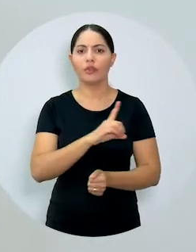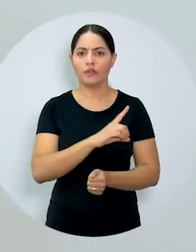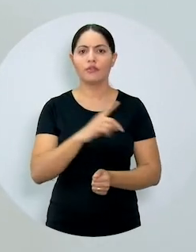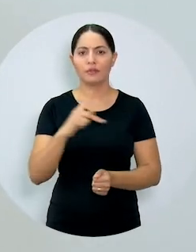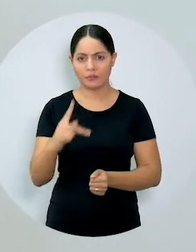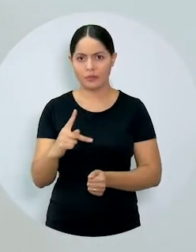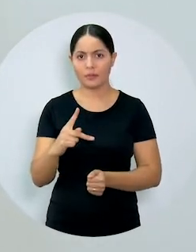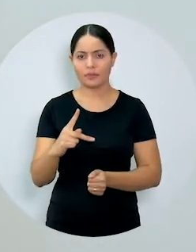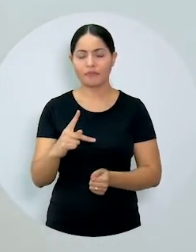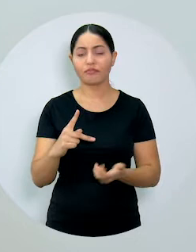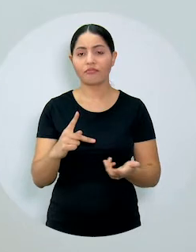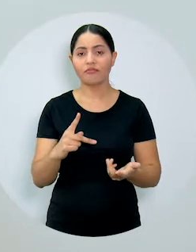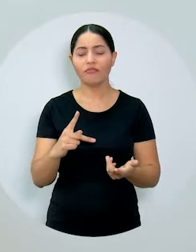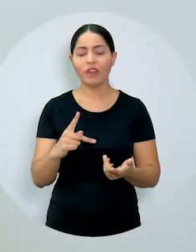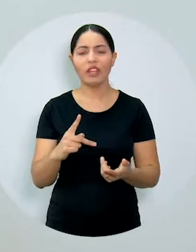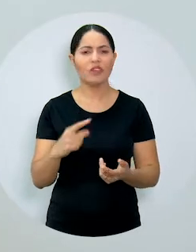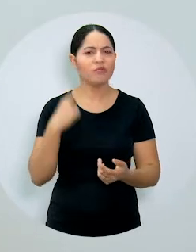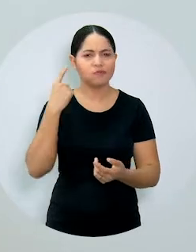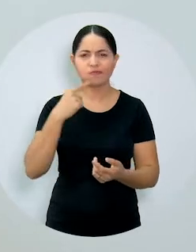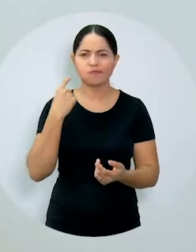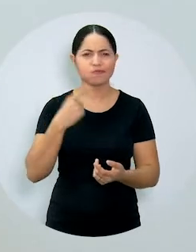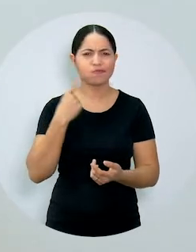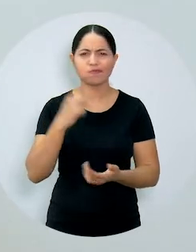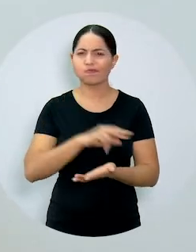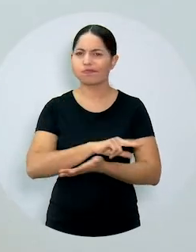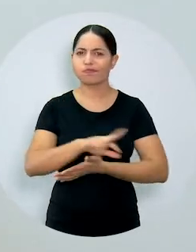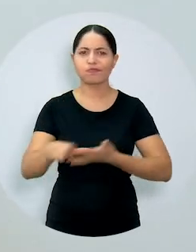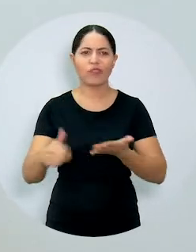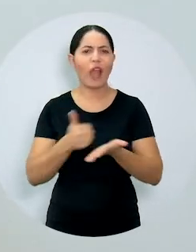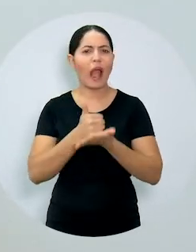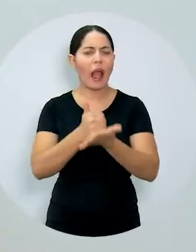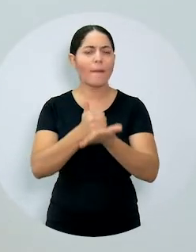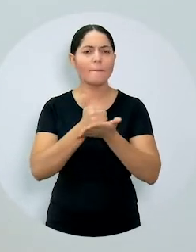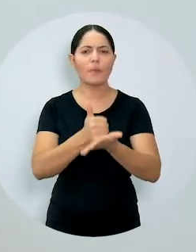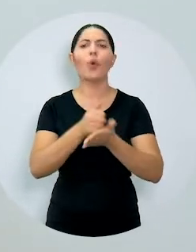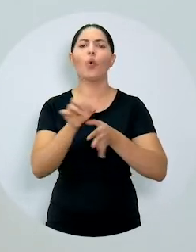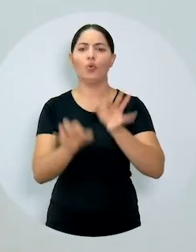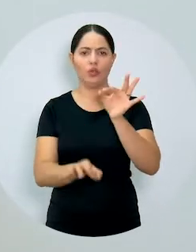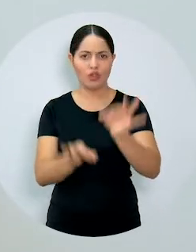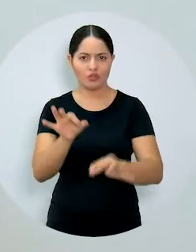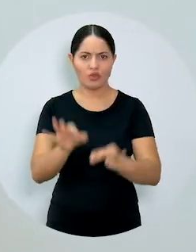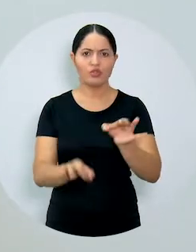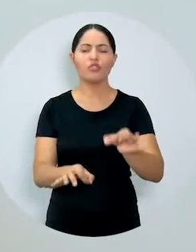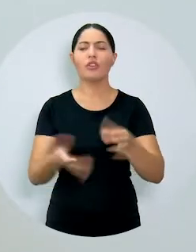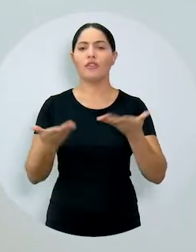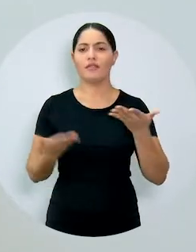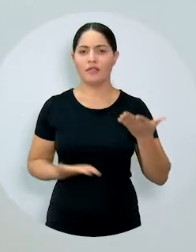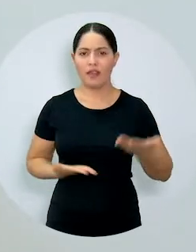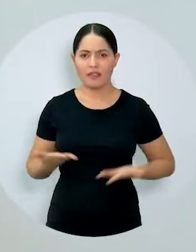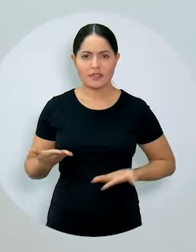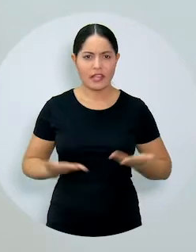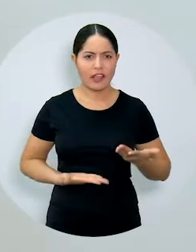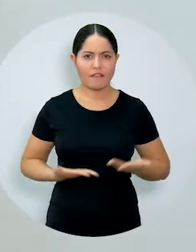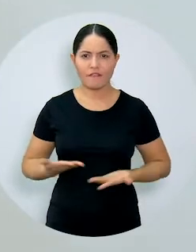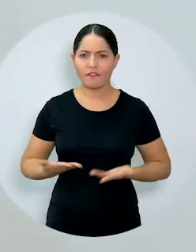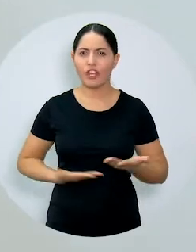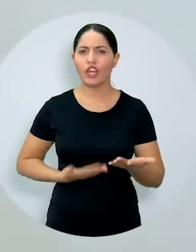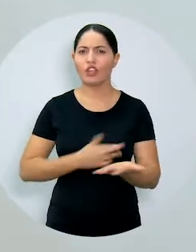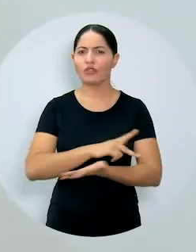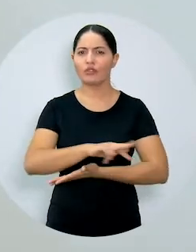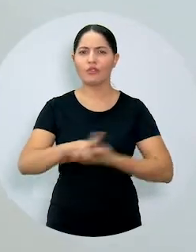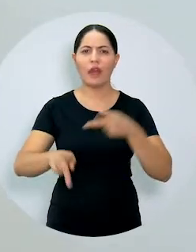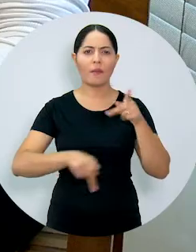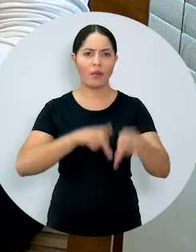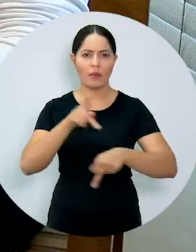via do qual os advogados prestam assistência judiciária, prestam serviços de defesa dos